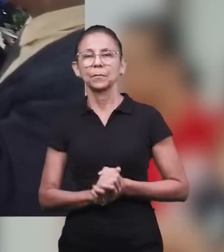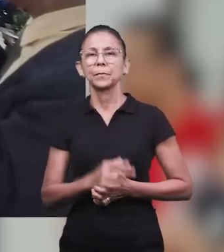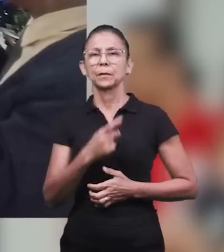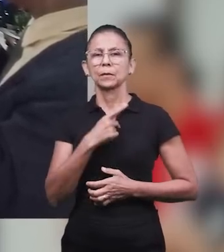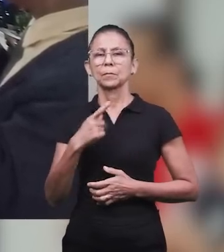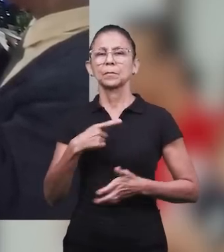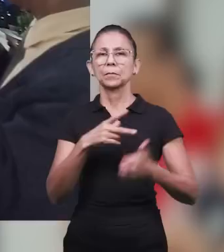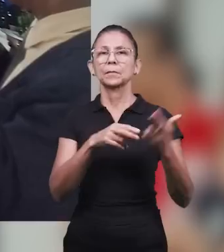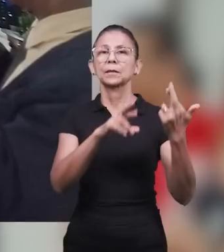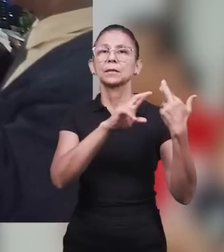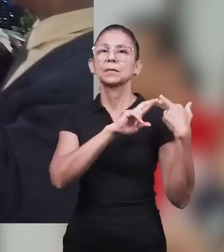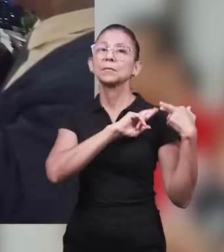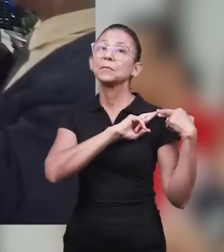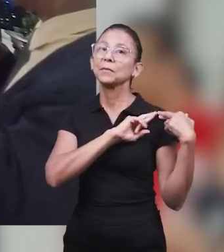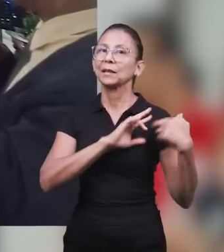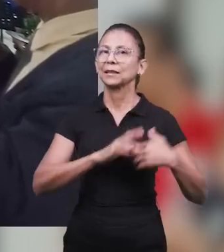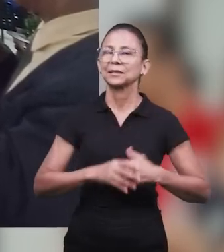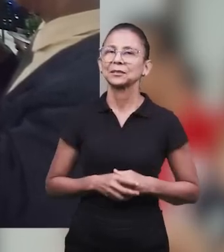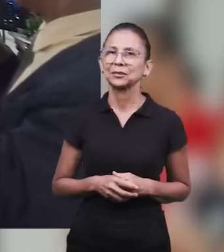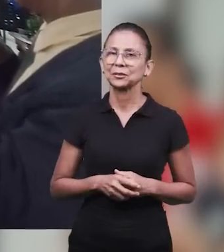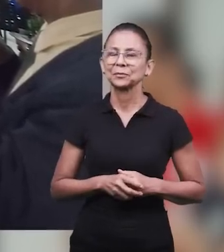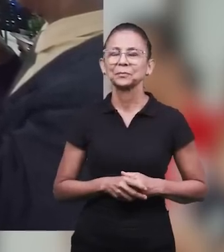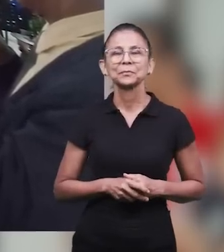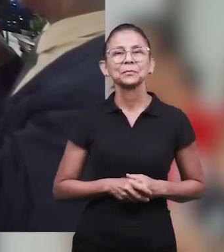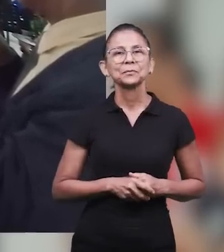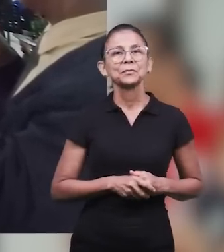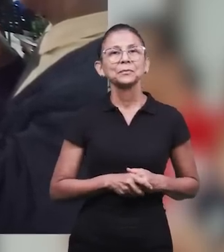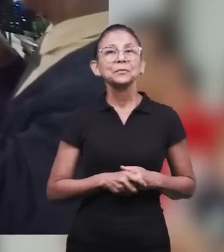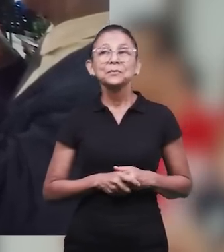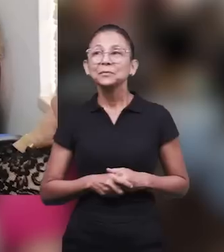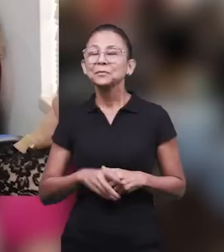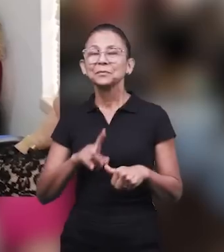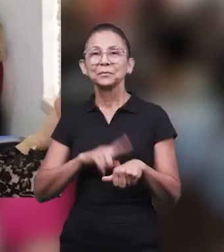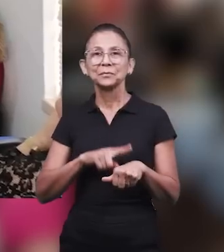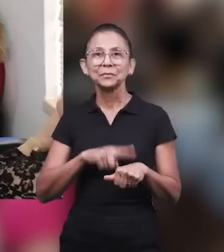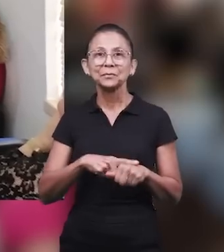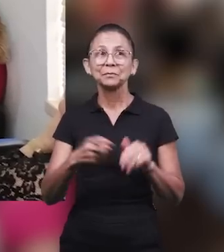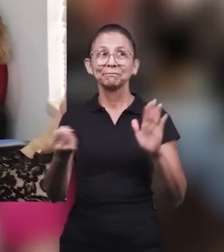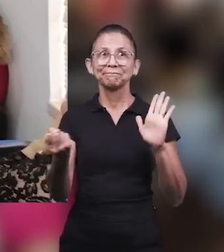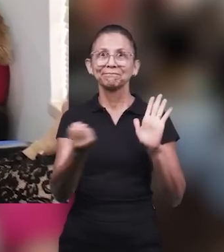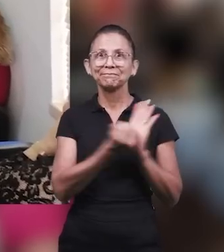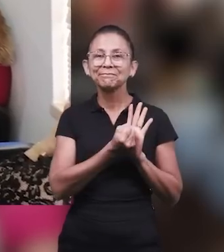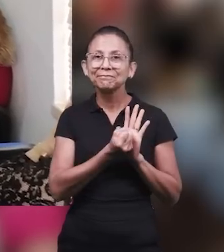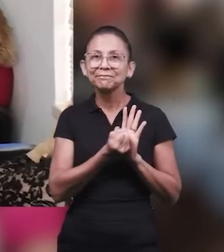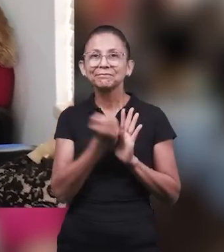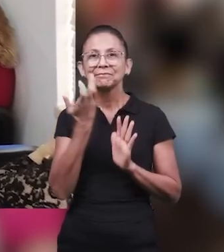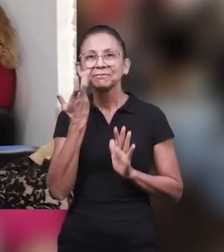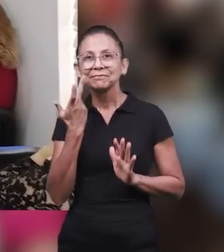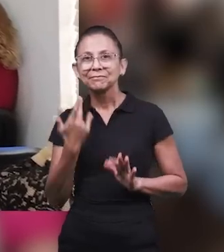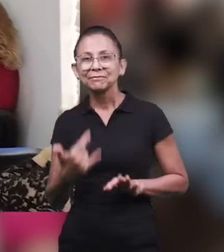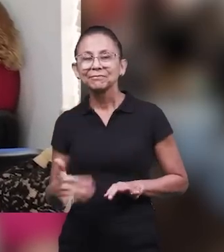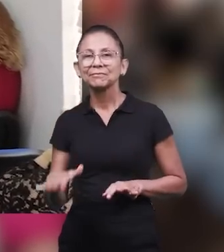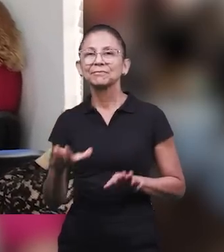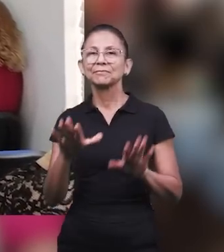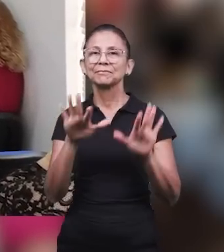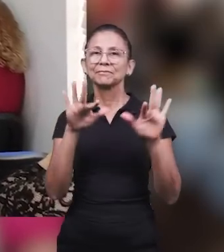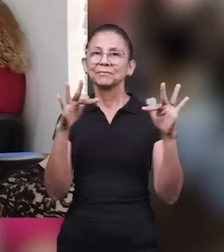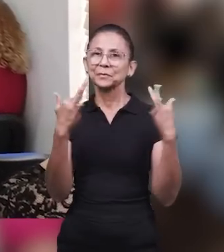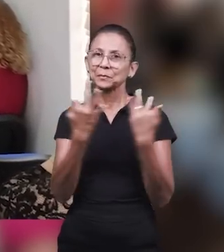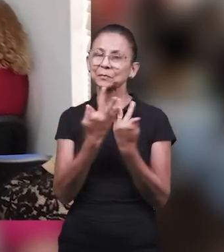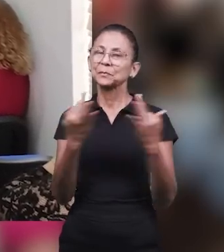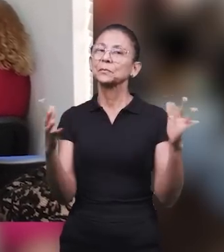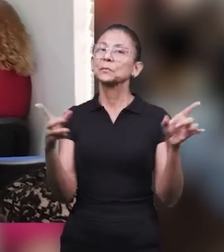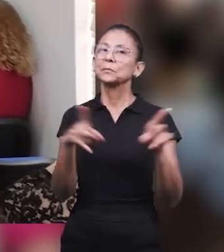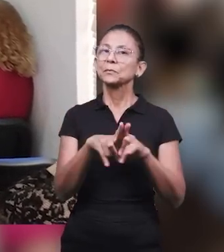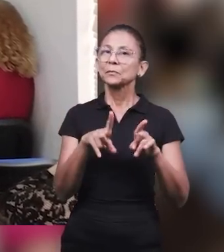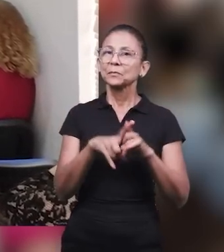a promoção de classes foi conduzida pelo pastor Lúcio Andrade e foi um momento marcante, tanto para as crianças como para as famílias que puderam ver os